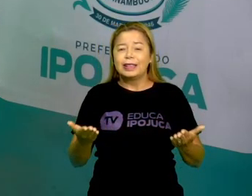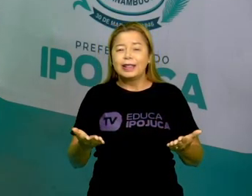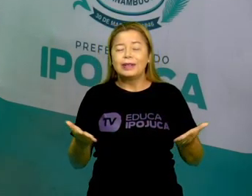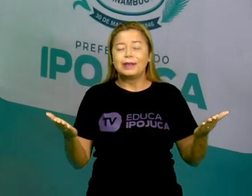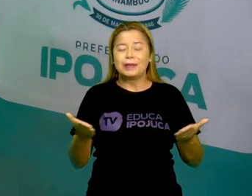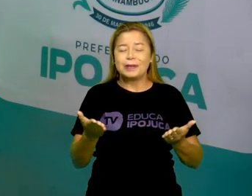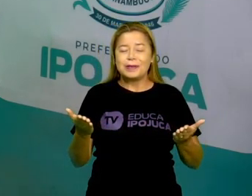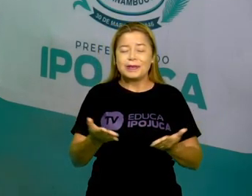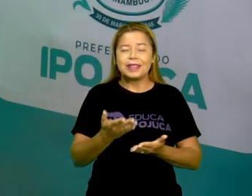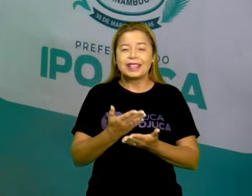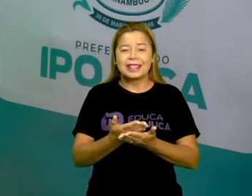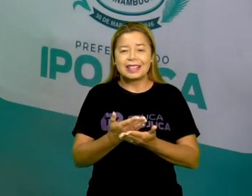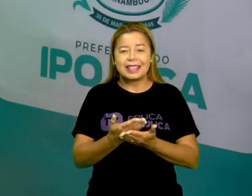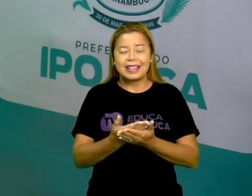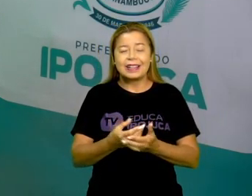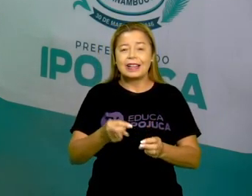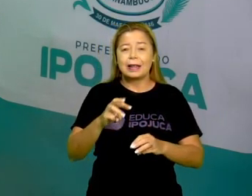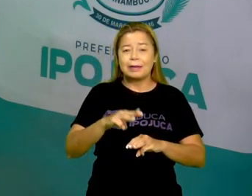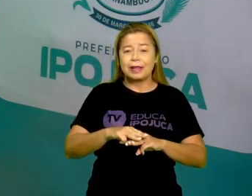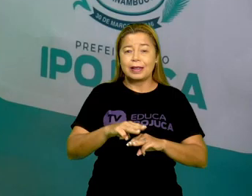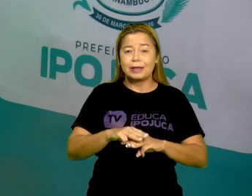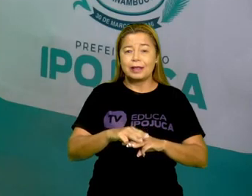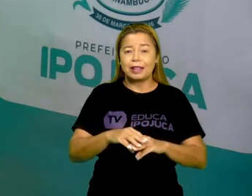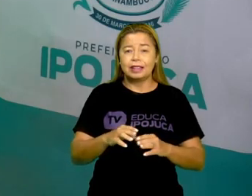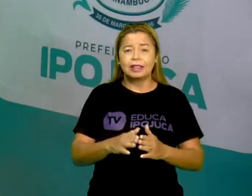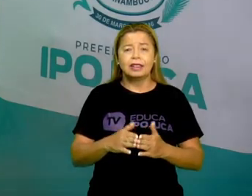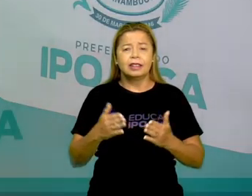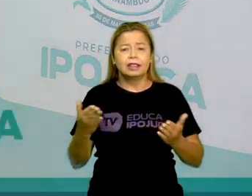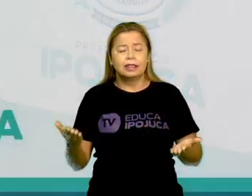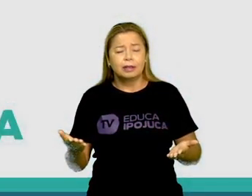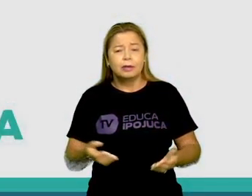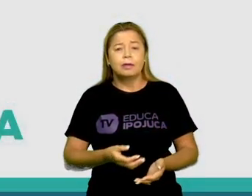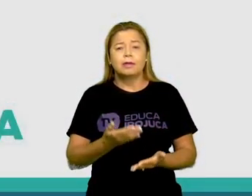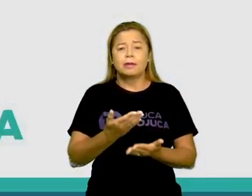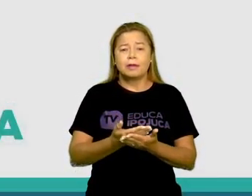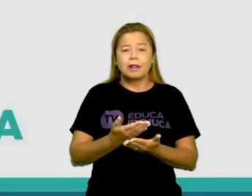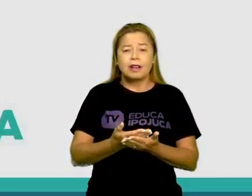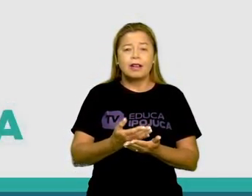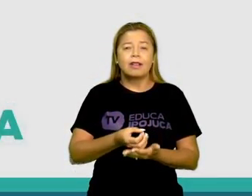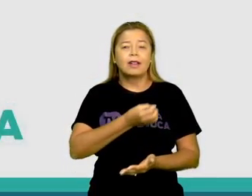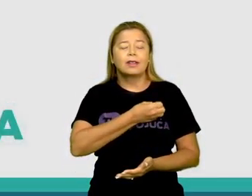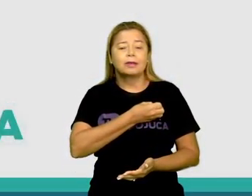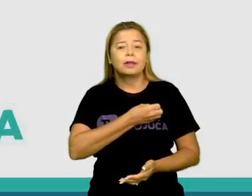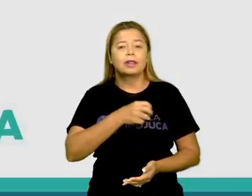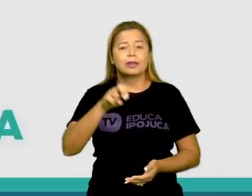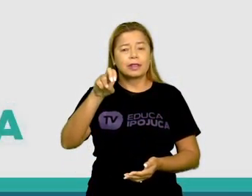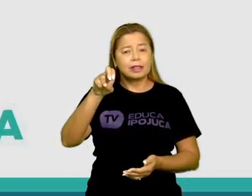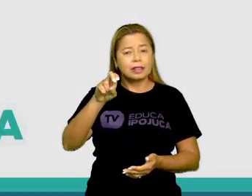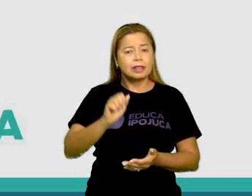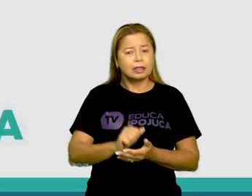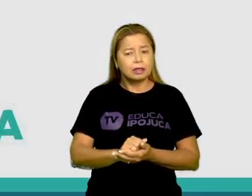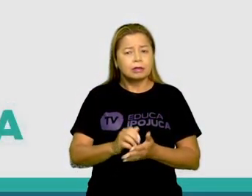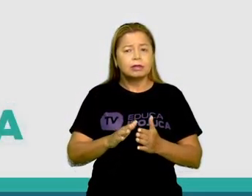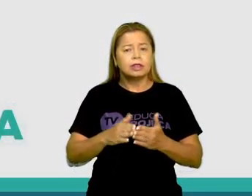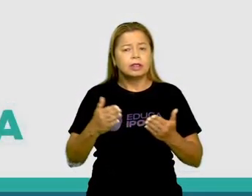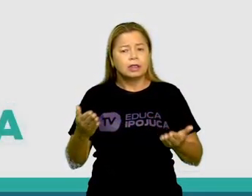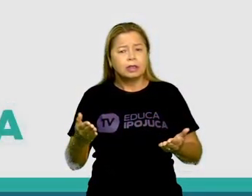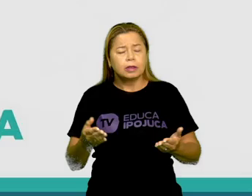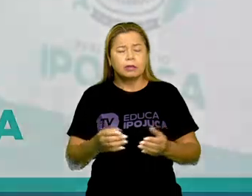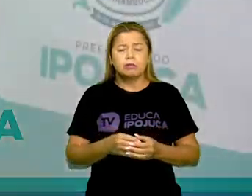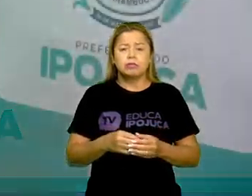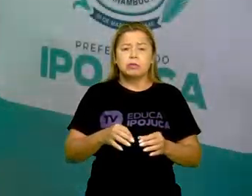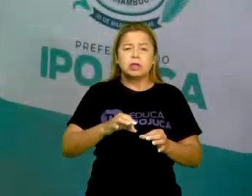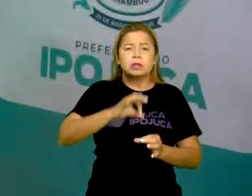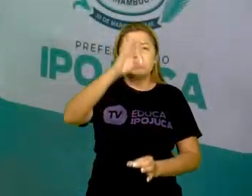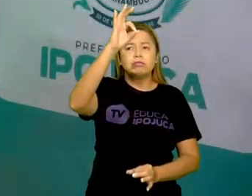hoje. Vamos lá na nossa aula 5 falar sobre diferentes medidas para a mesma grandeza. Um